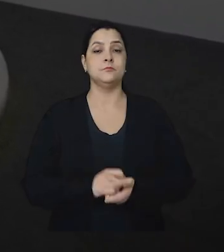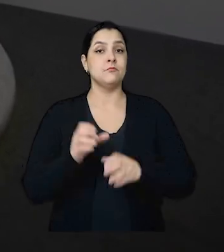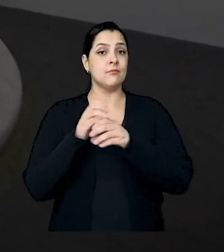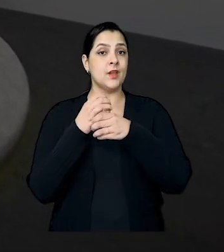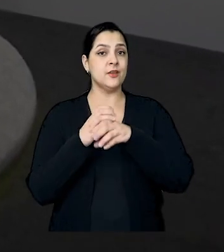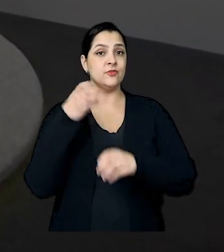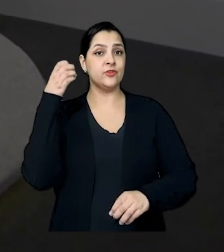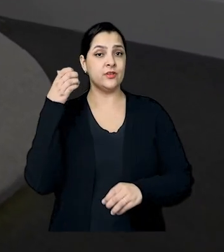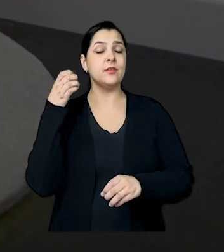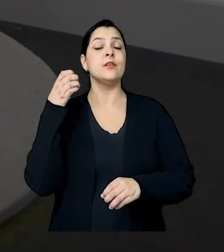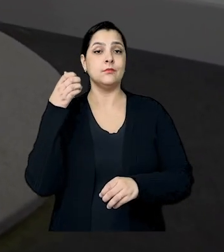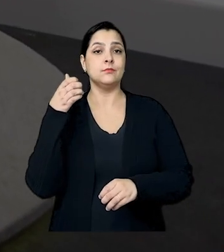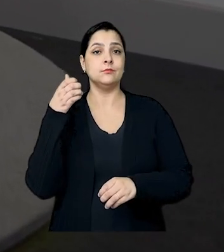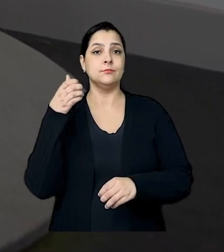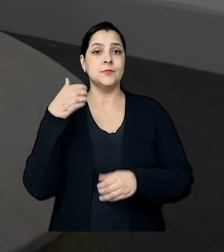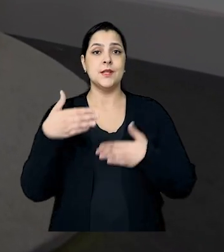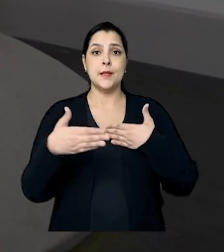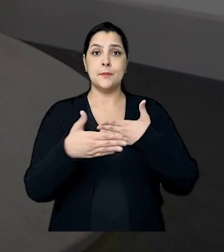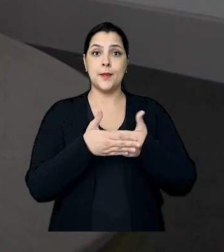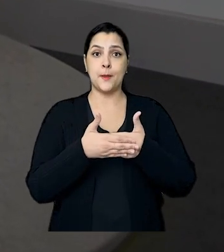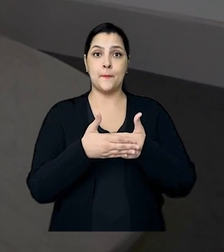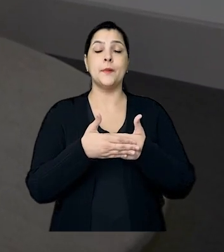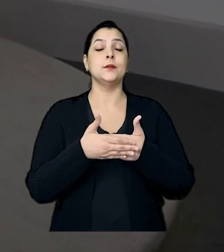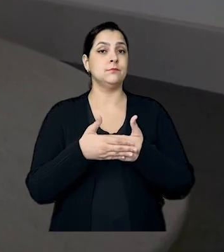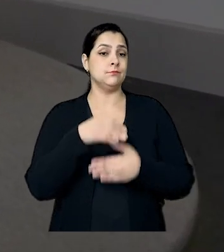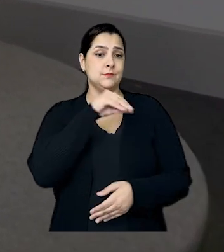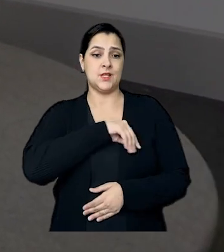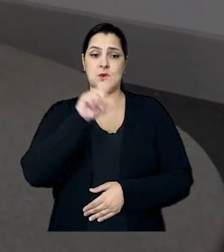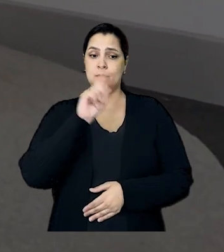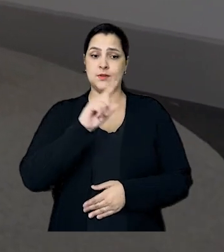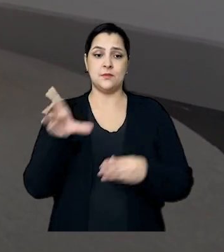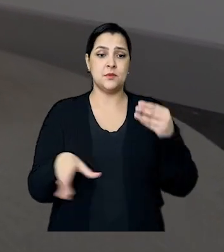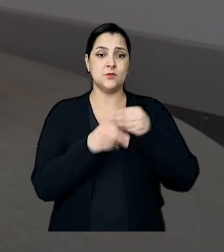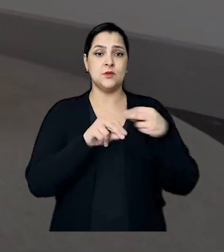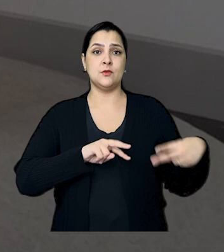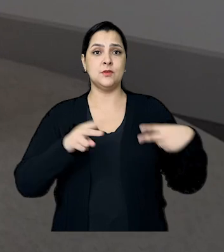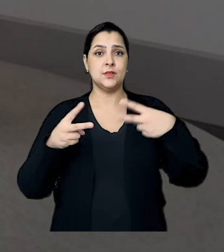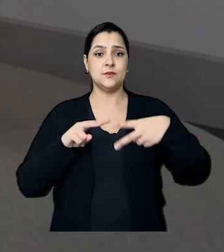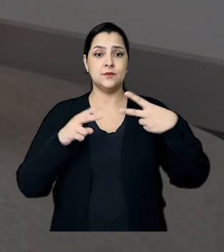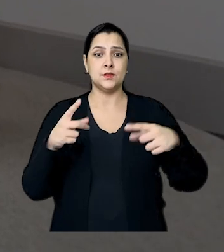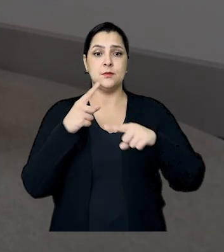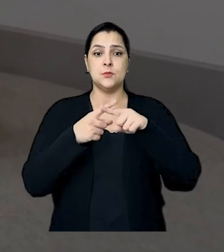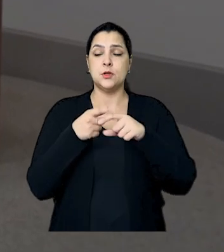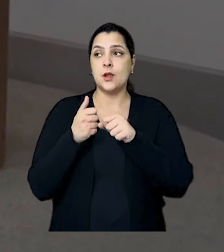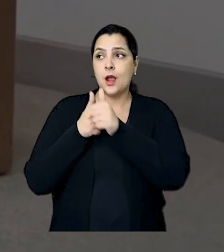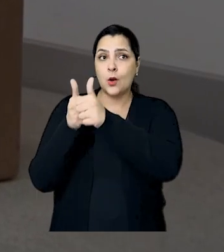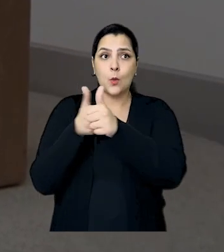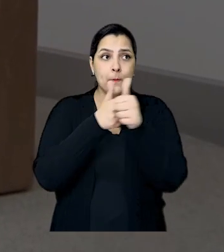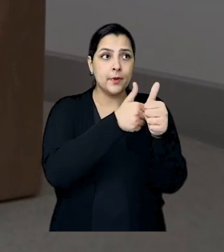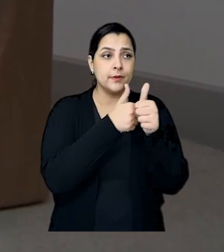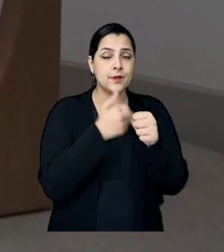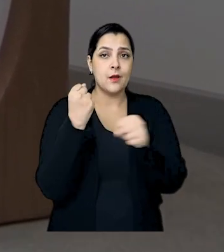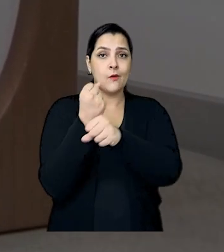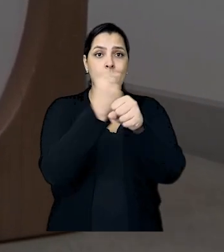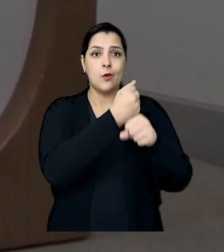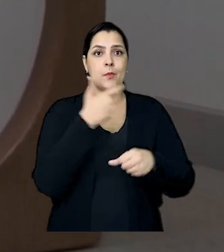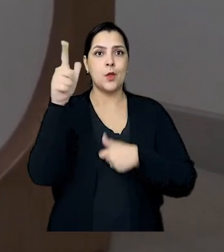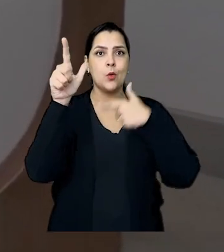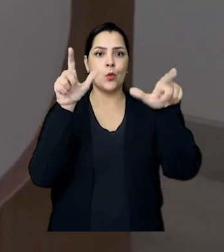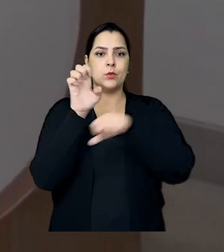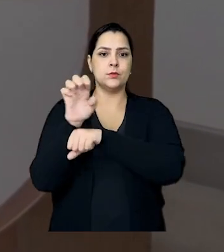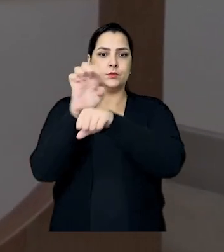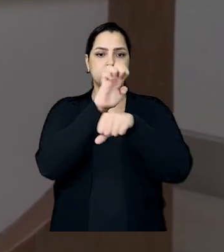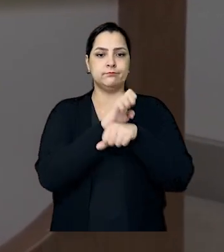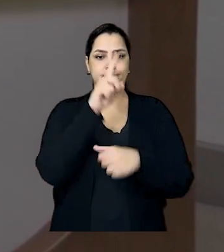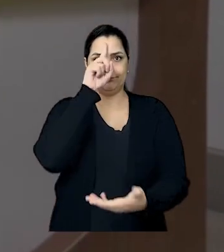um engenheiro de Ribeirão Preto em São Paulo não vai receber adicional de transferência por acompanhar obras em outros estados a